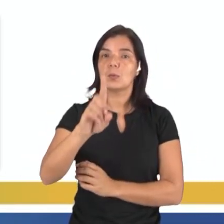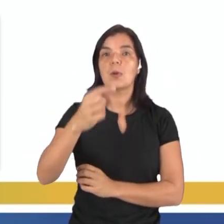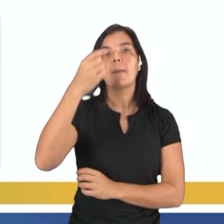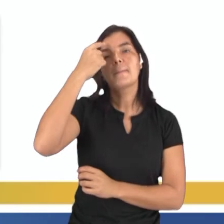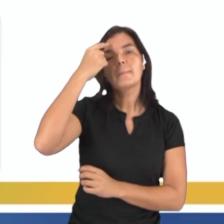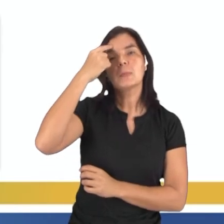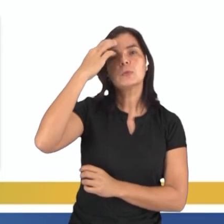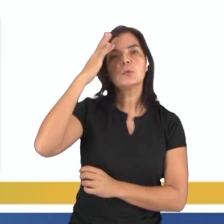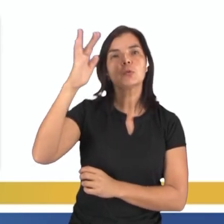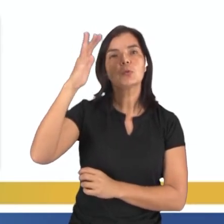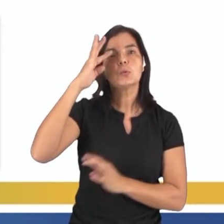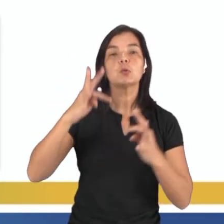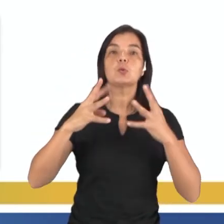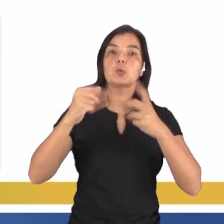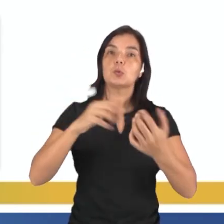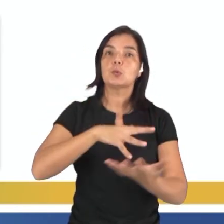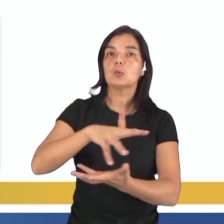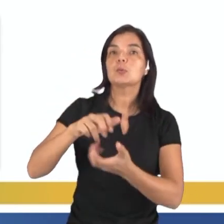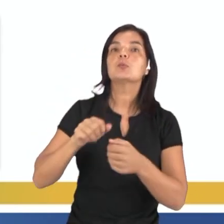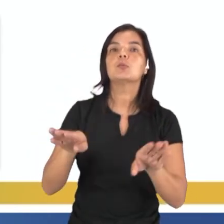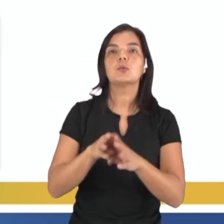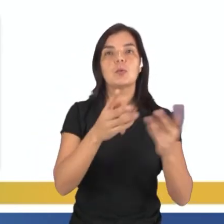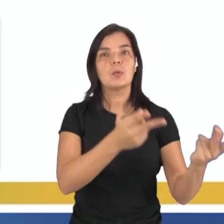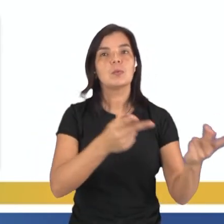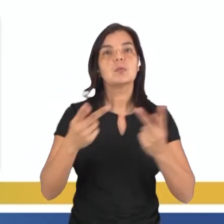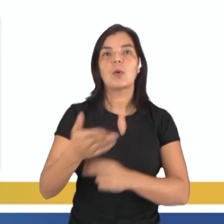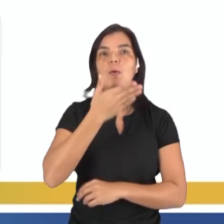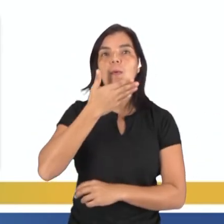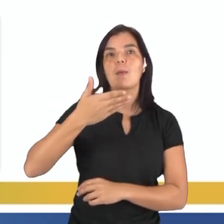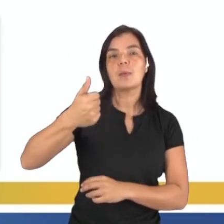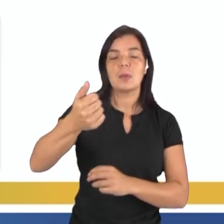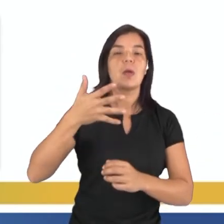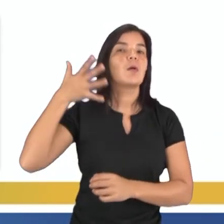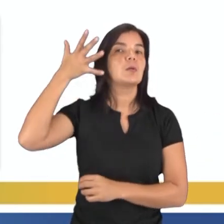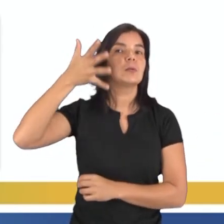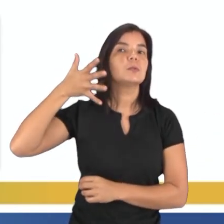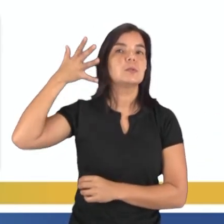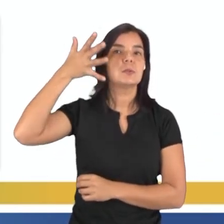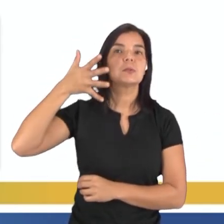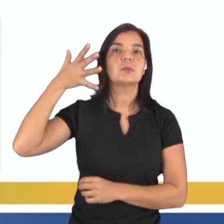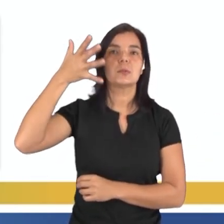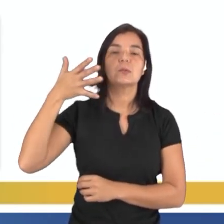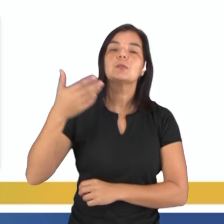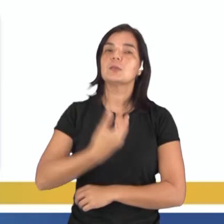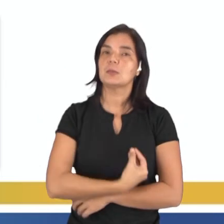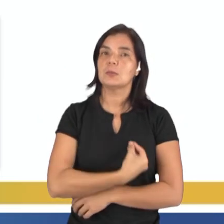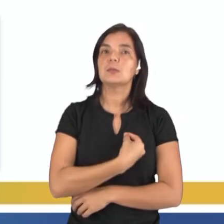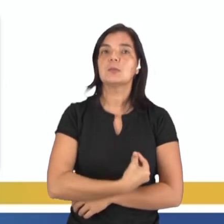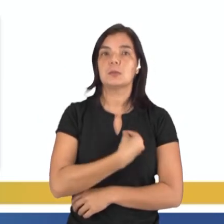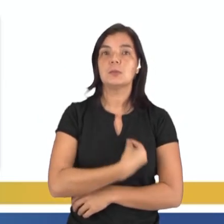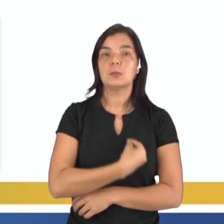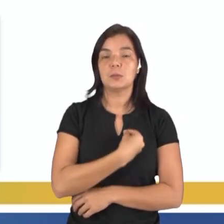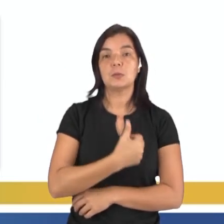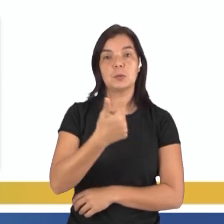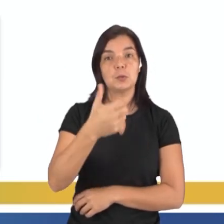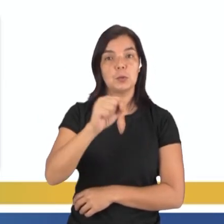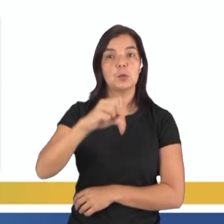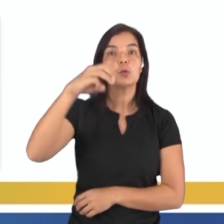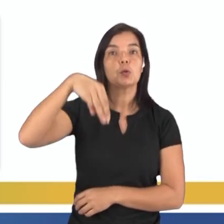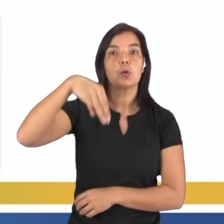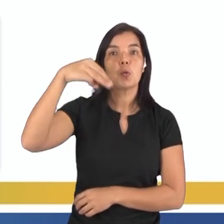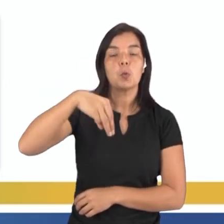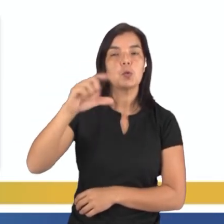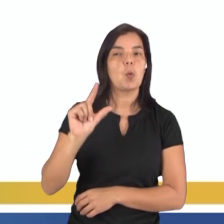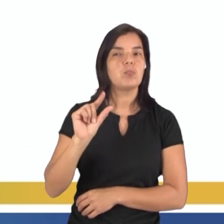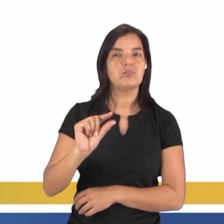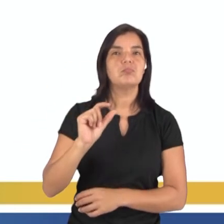pensadores e realizadores de todo o mundo são convidados a dar a melhor palestra de suas vidas, em 18 minutos